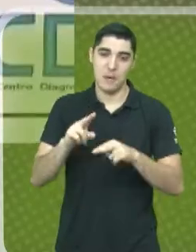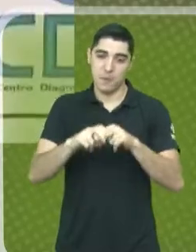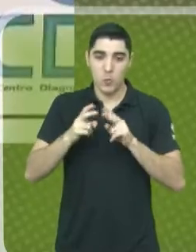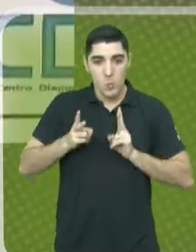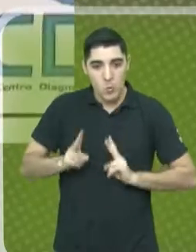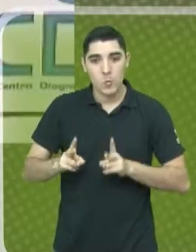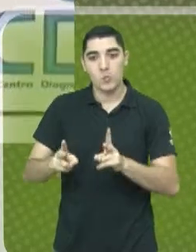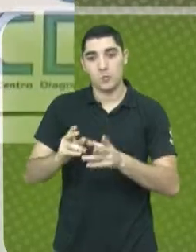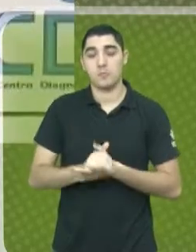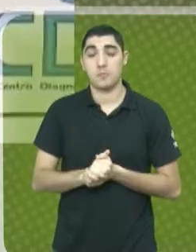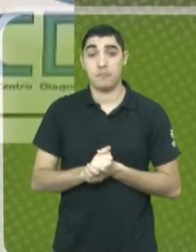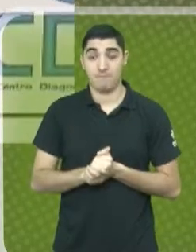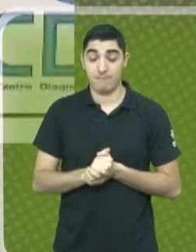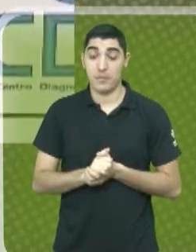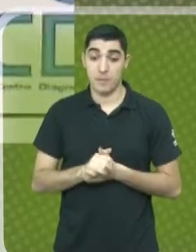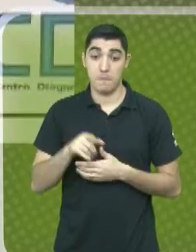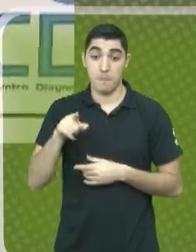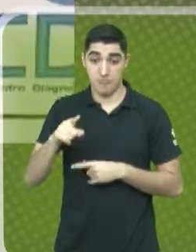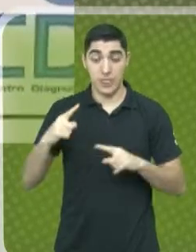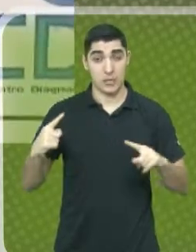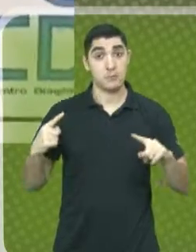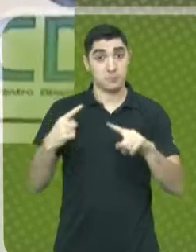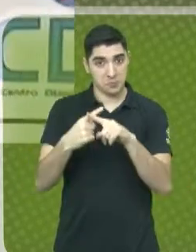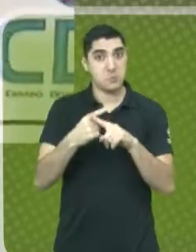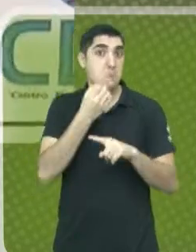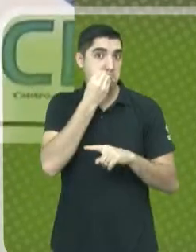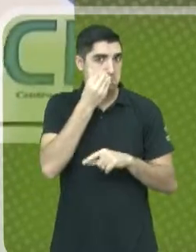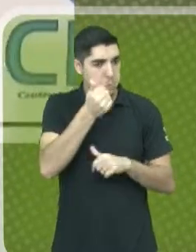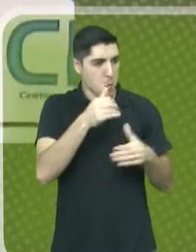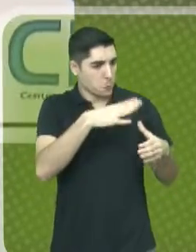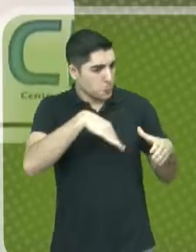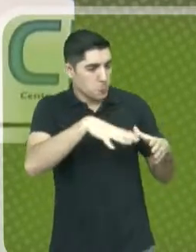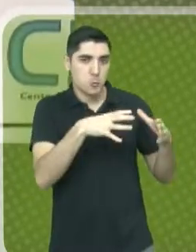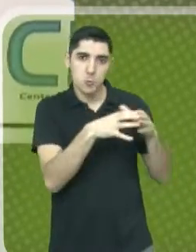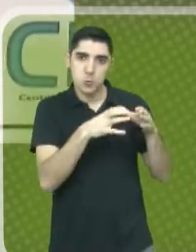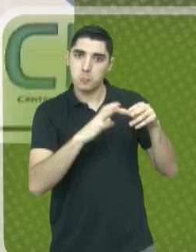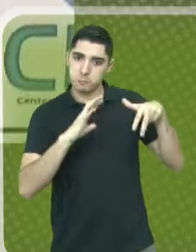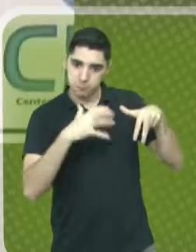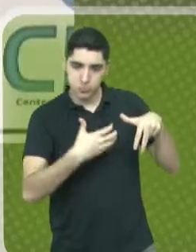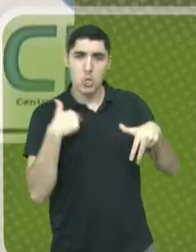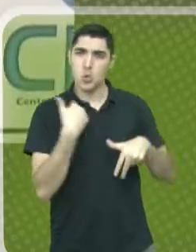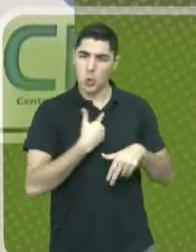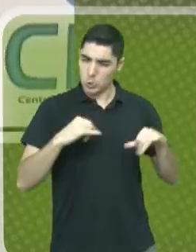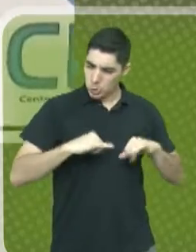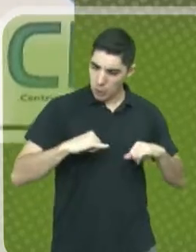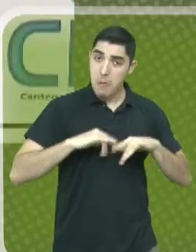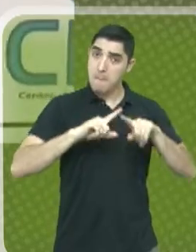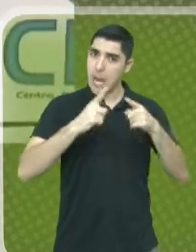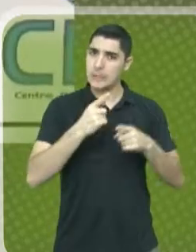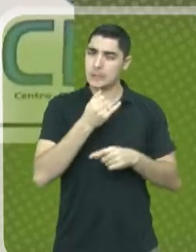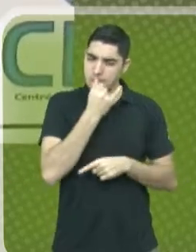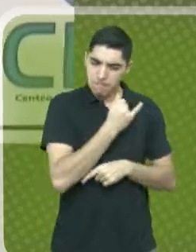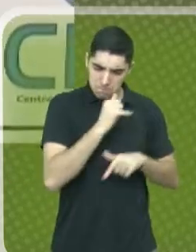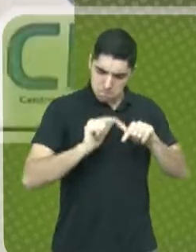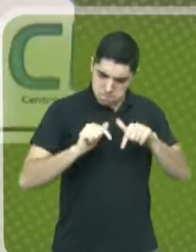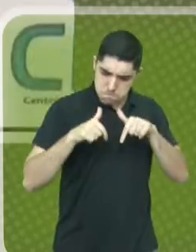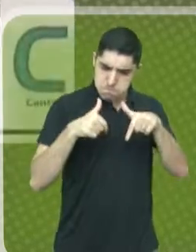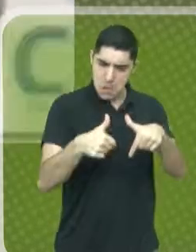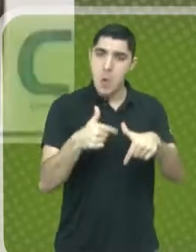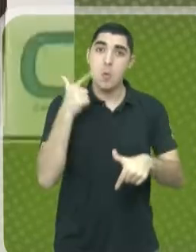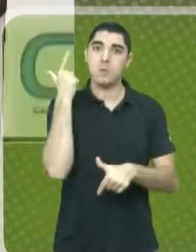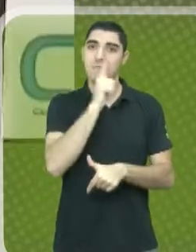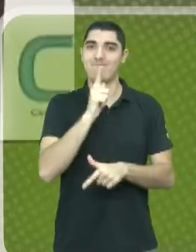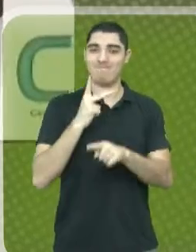classificação. Foi uma partida da equipe toda muito bem, a gente soube sofrer e soube fazer os caras sofrer também. Então, todo mérito